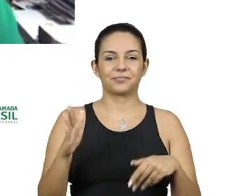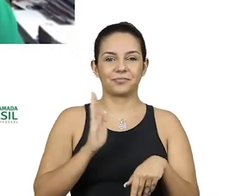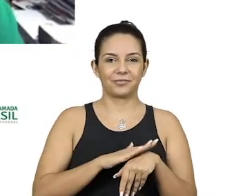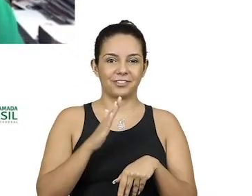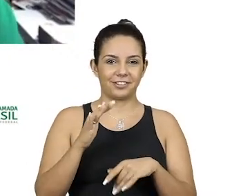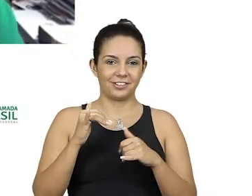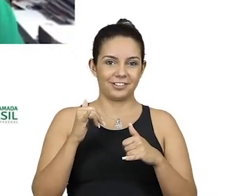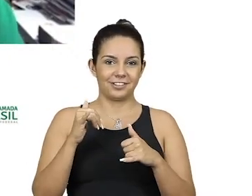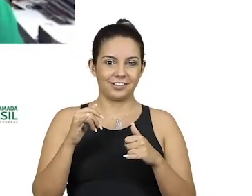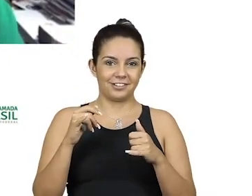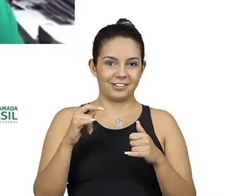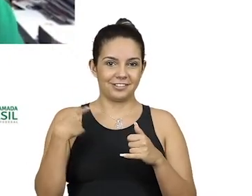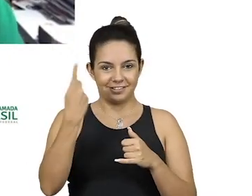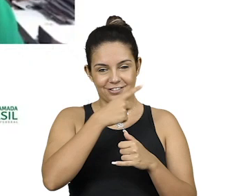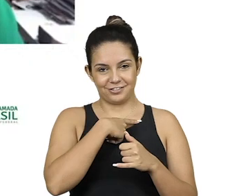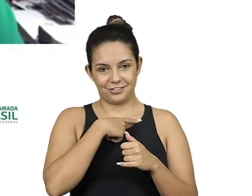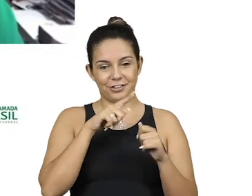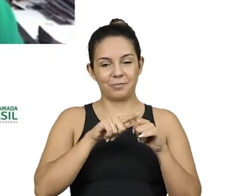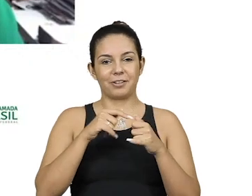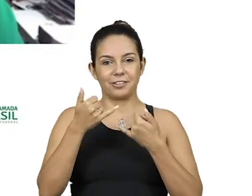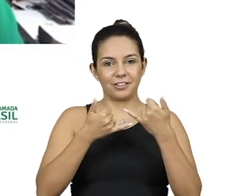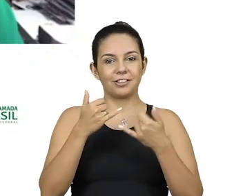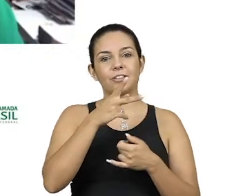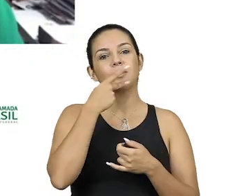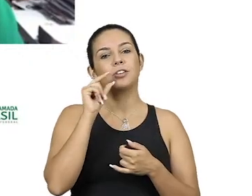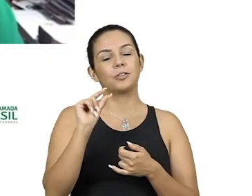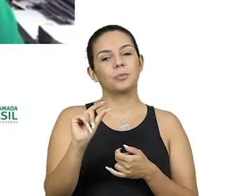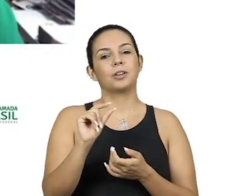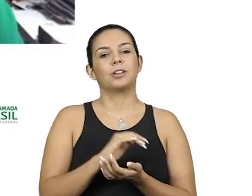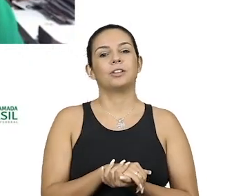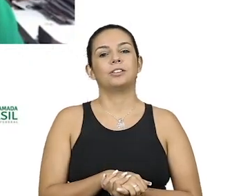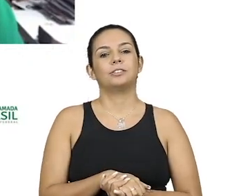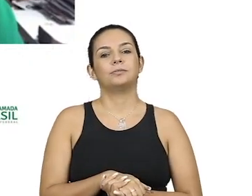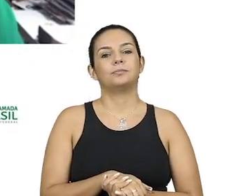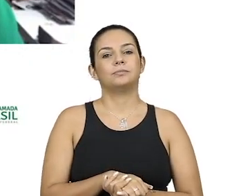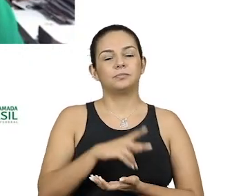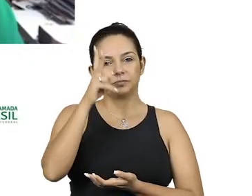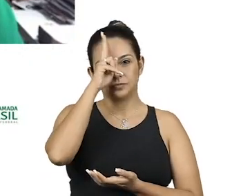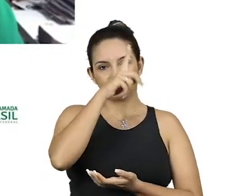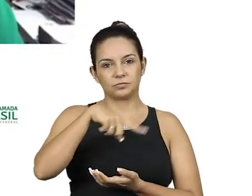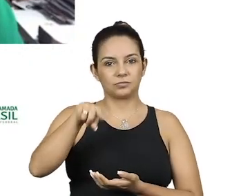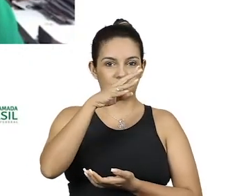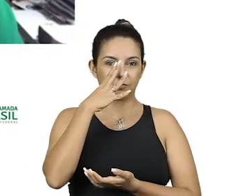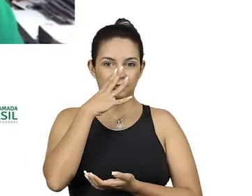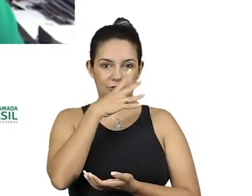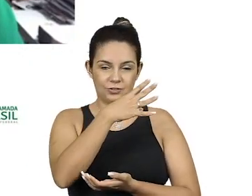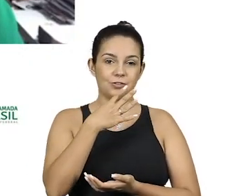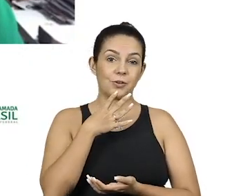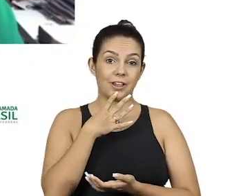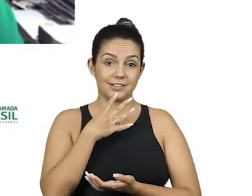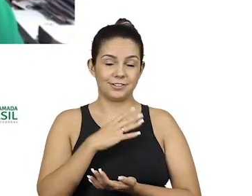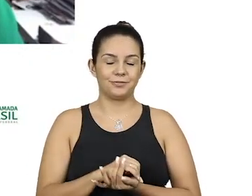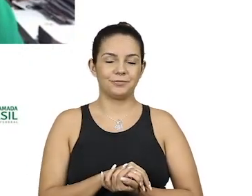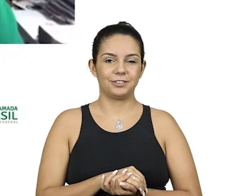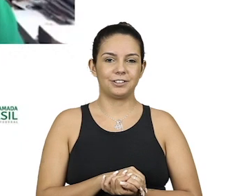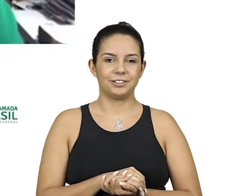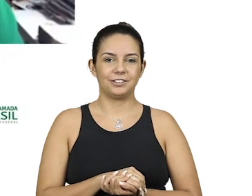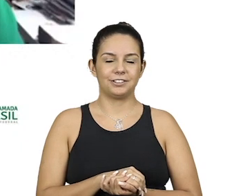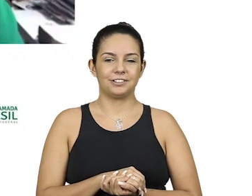umas coisinhas mais divertidas para a gente também se divertir. E falar um pouquinho das pessoas que eu admiro e que você